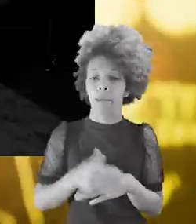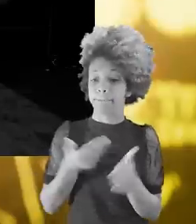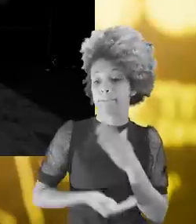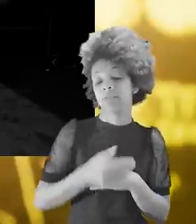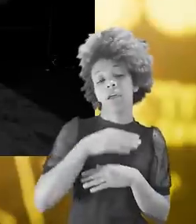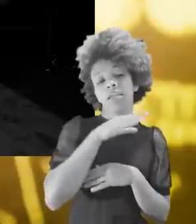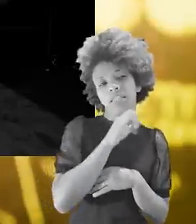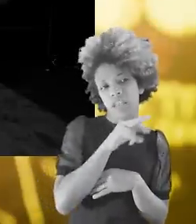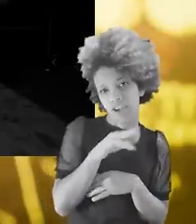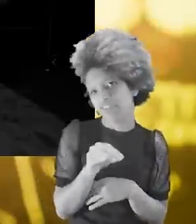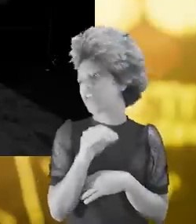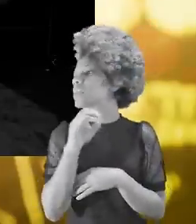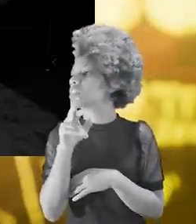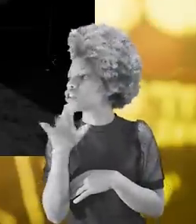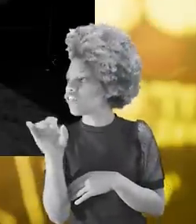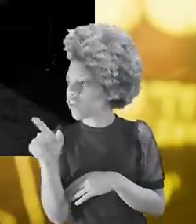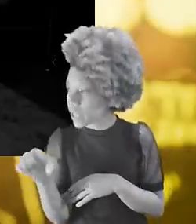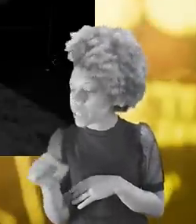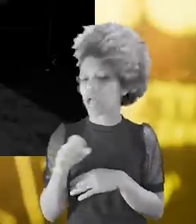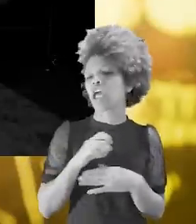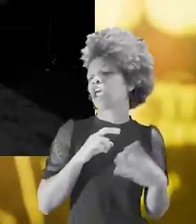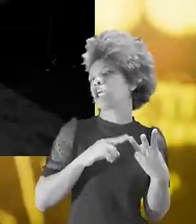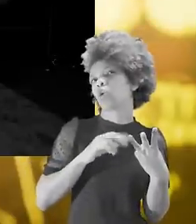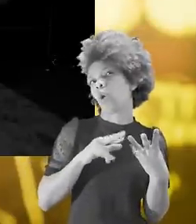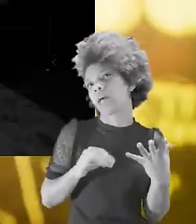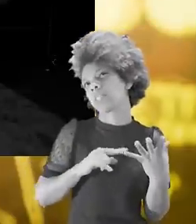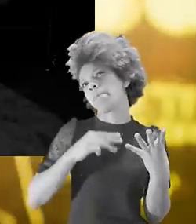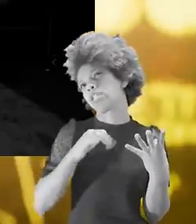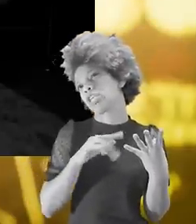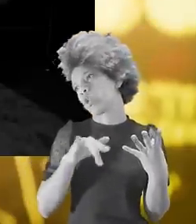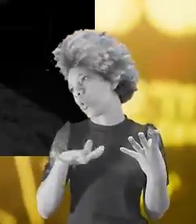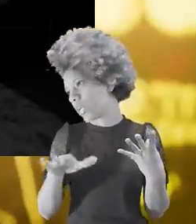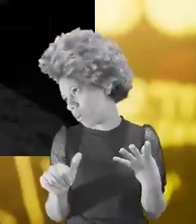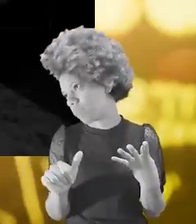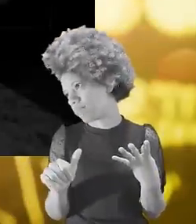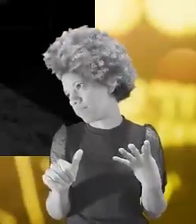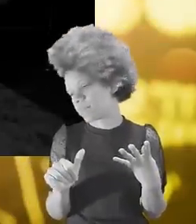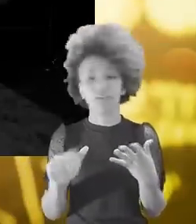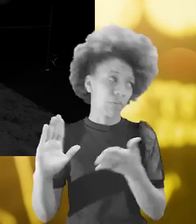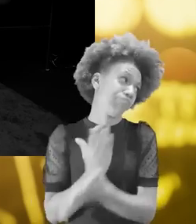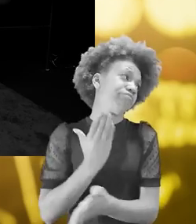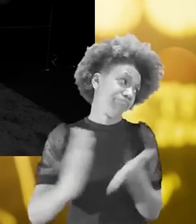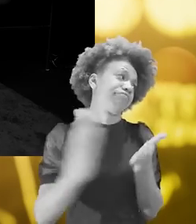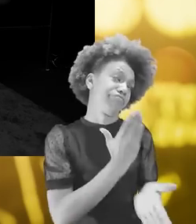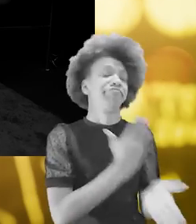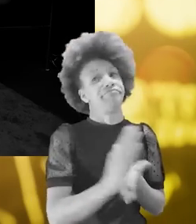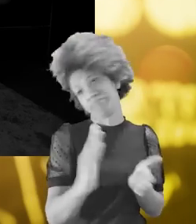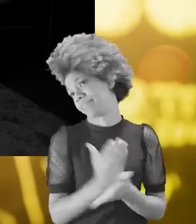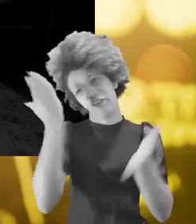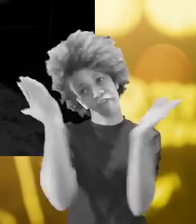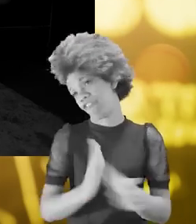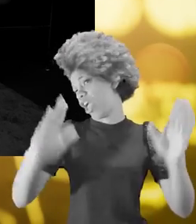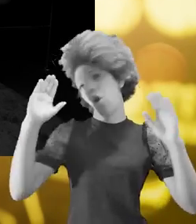é Monte Negro Eslovênia Croácia Macedônia e bósnia-govina quer dizer eu separatismo ferrou o